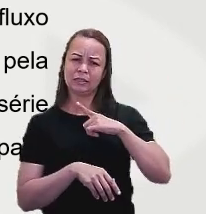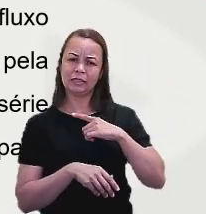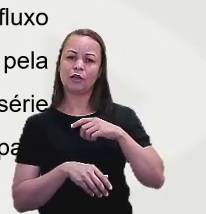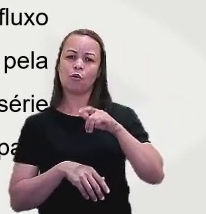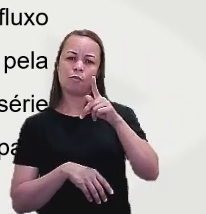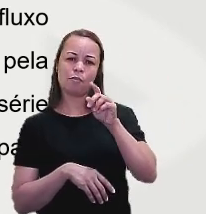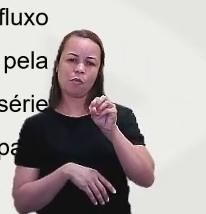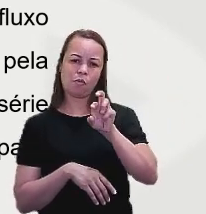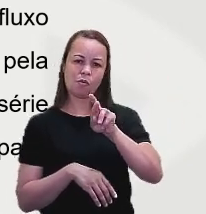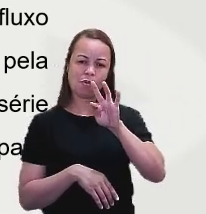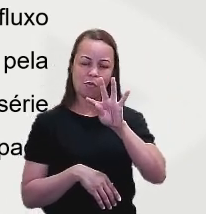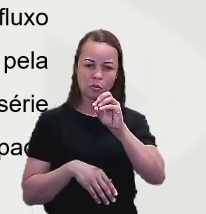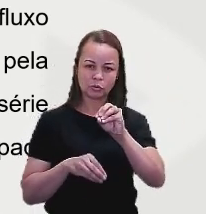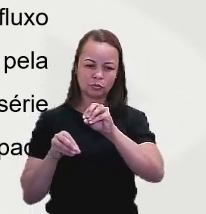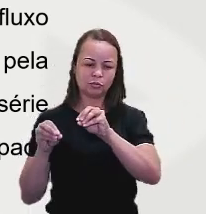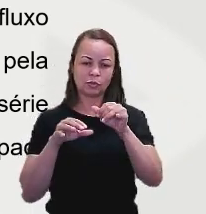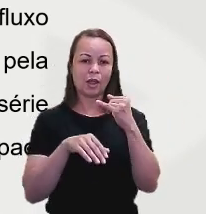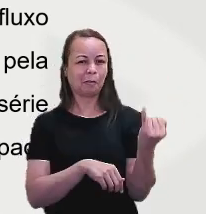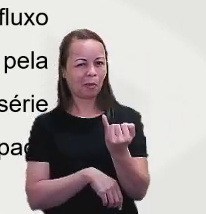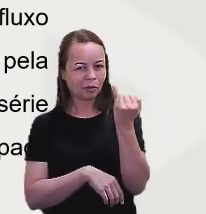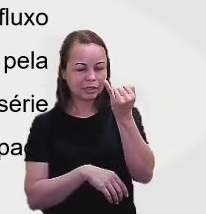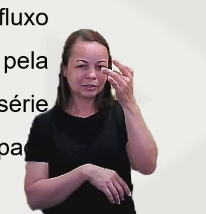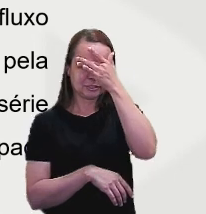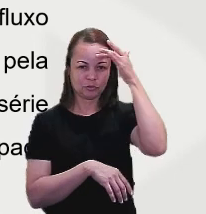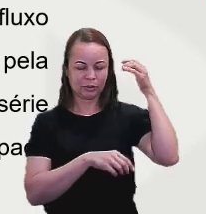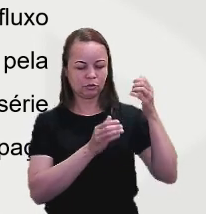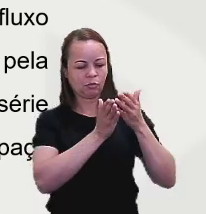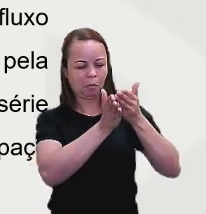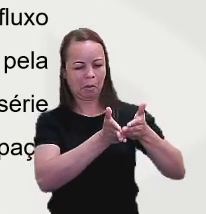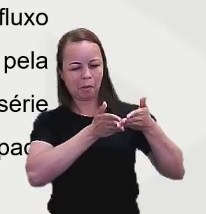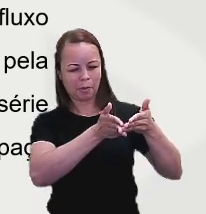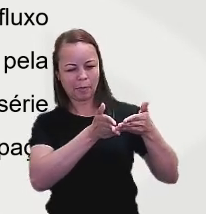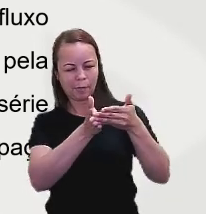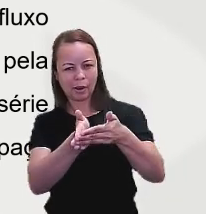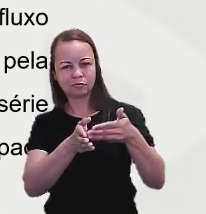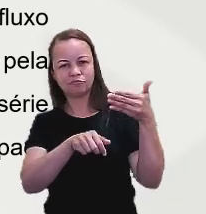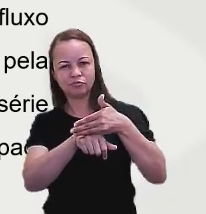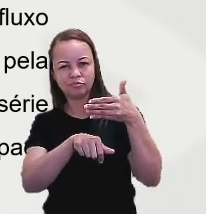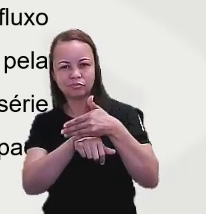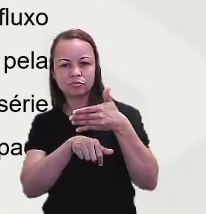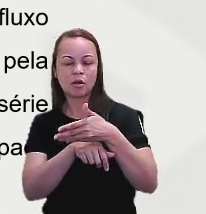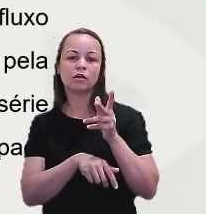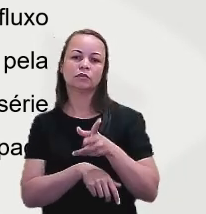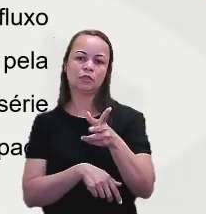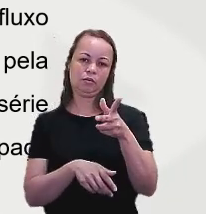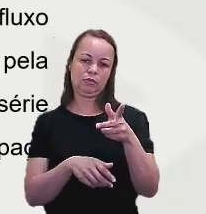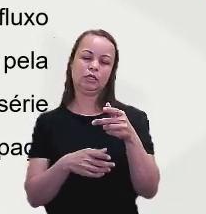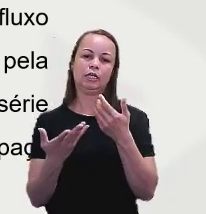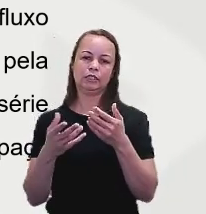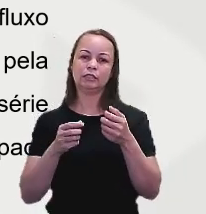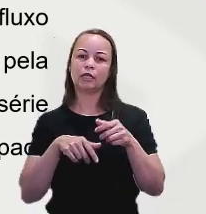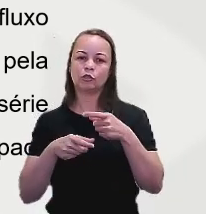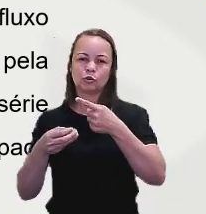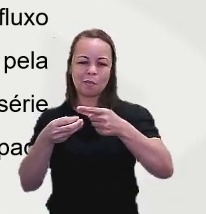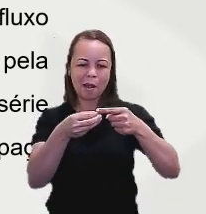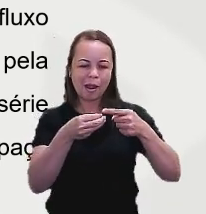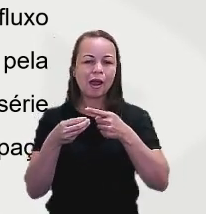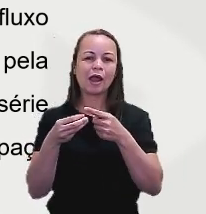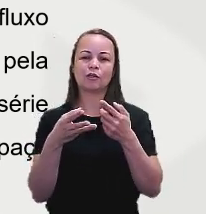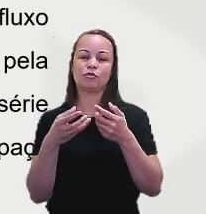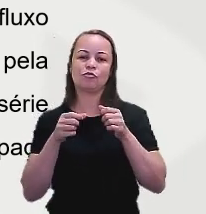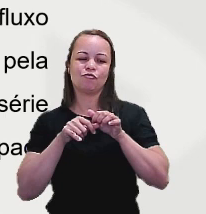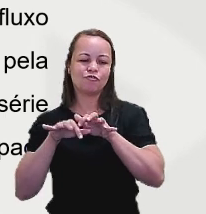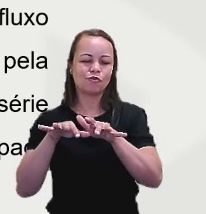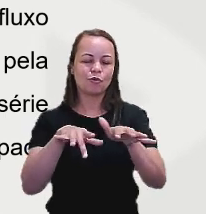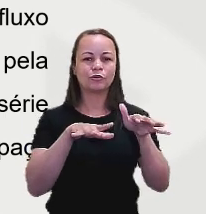de embarcações atracavam. A concentração de pessoas em seus pequenos bairros e o fluxo de viajantes que passavam pela